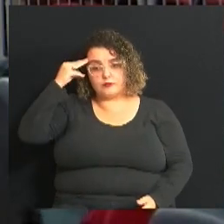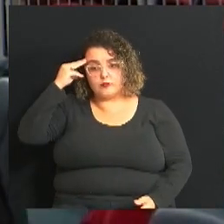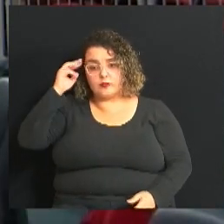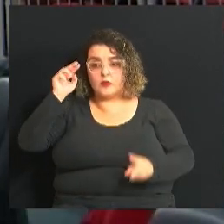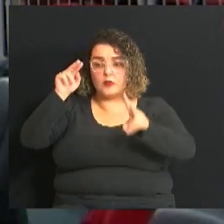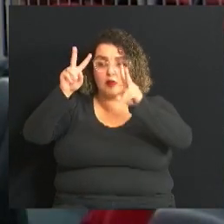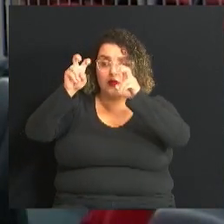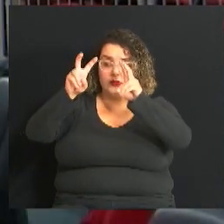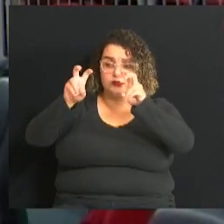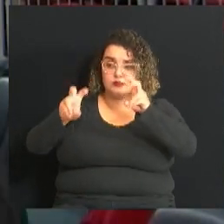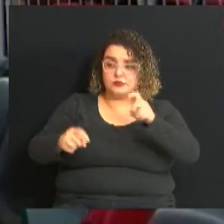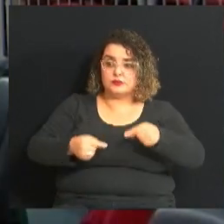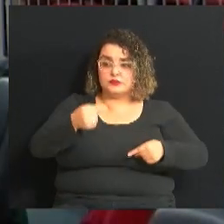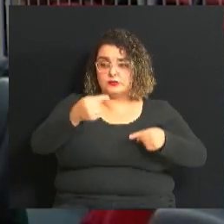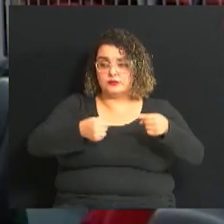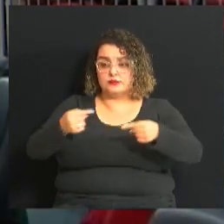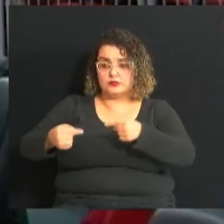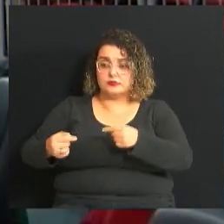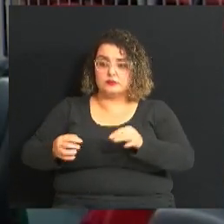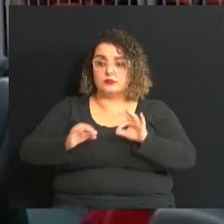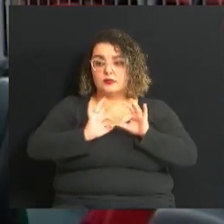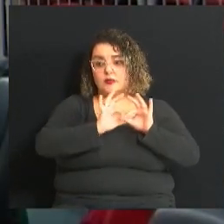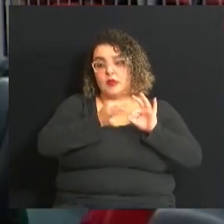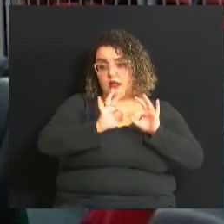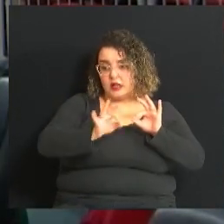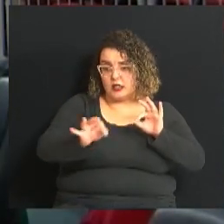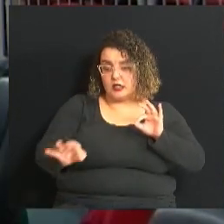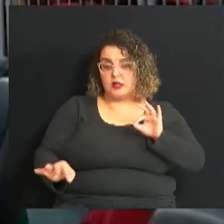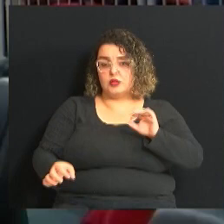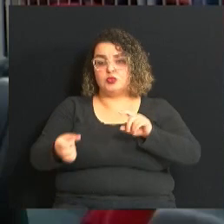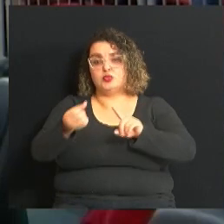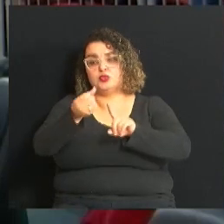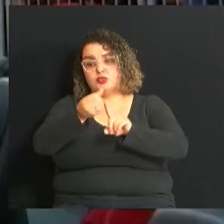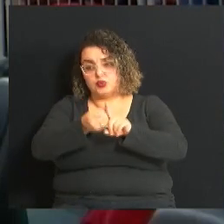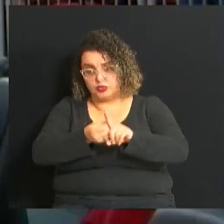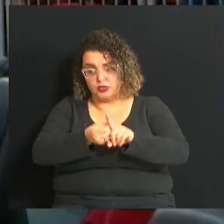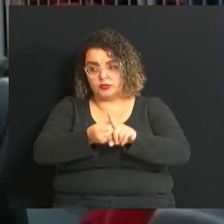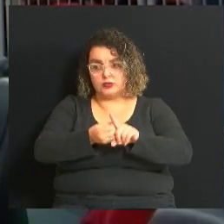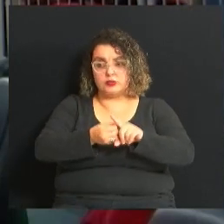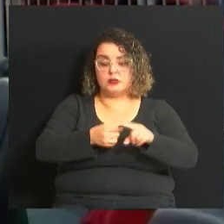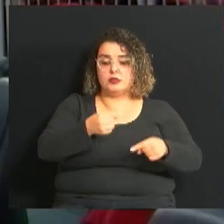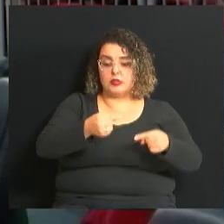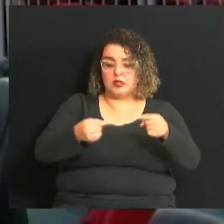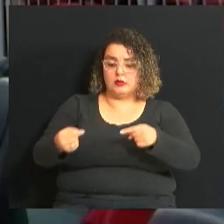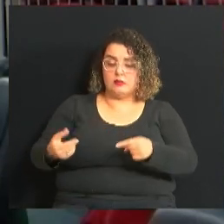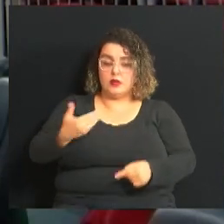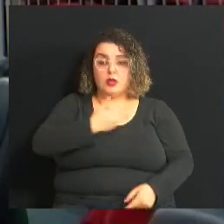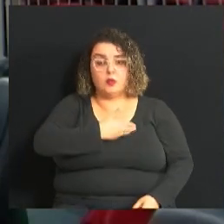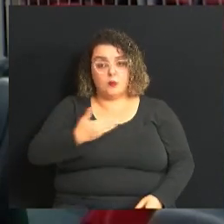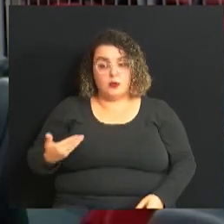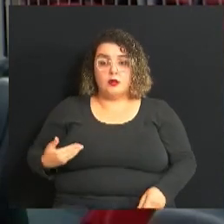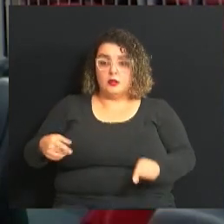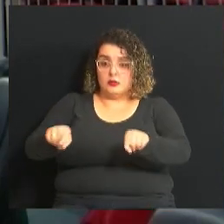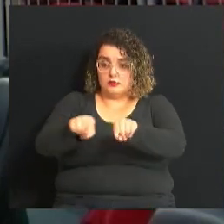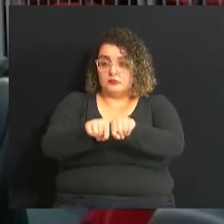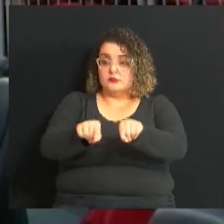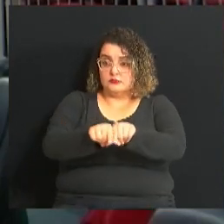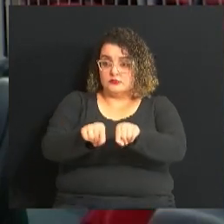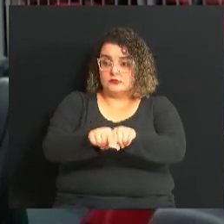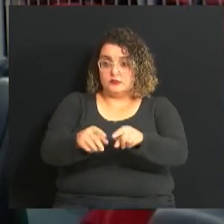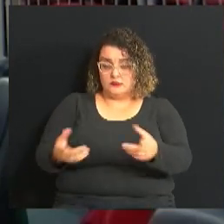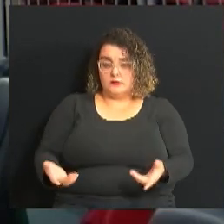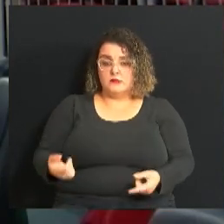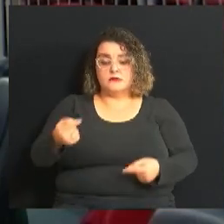temas que a gente foi debatendo ao longo do semestre tanto em debates públicos da comissão como também na